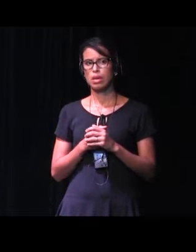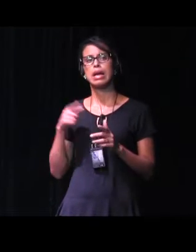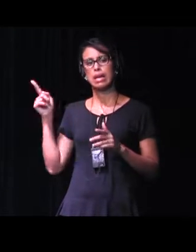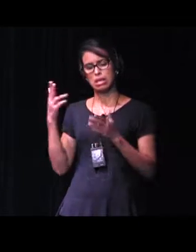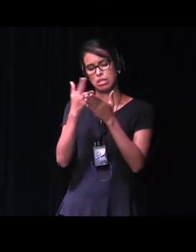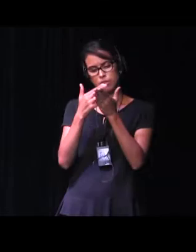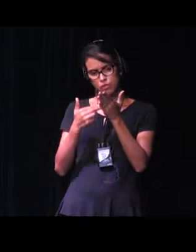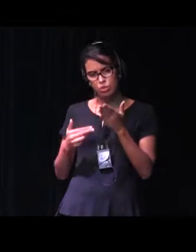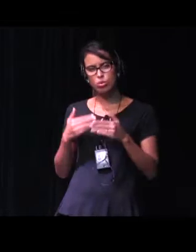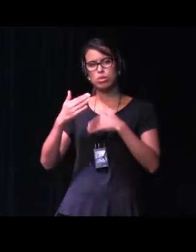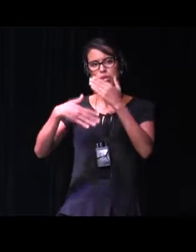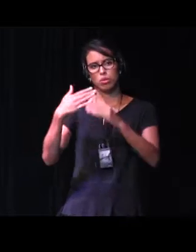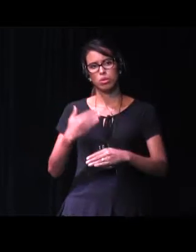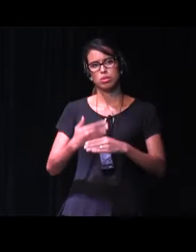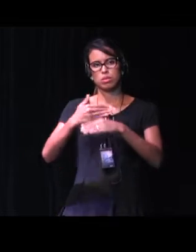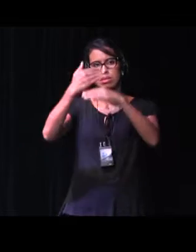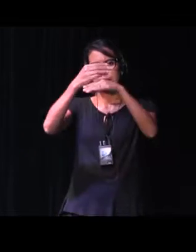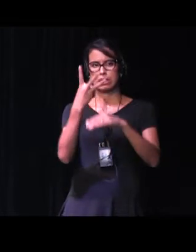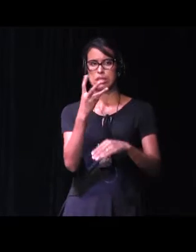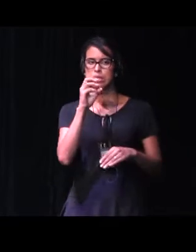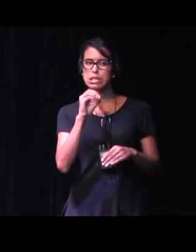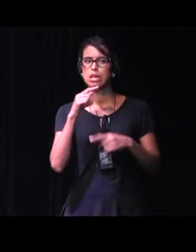quando foi construído,